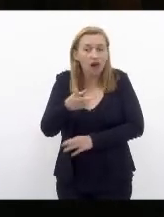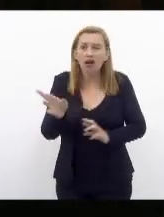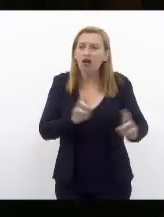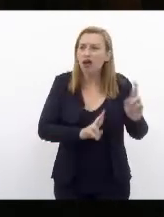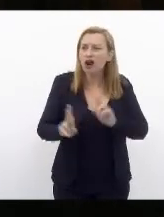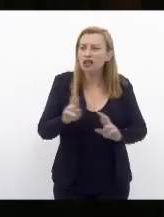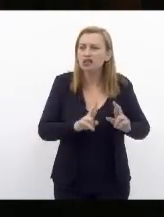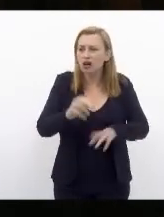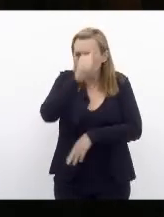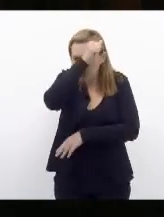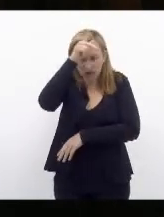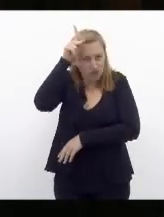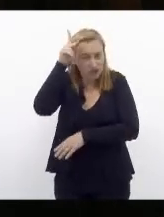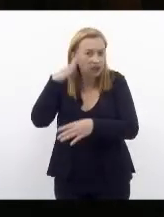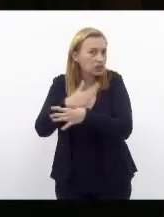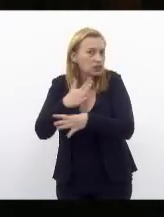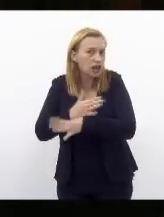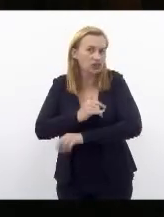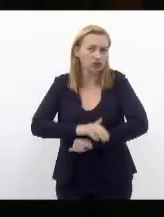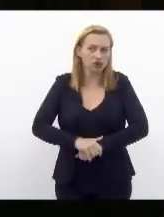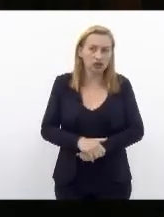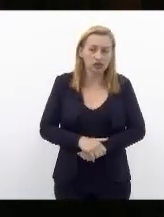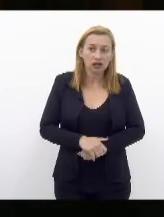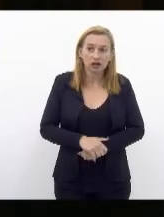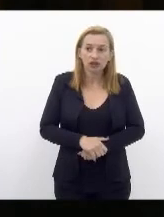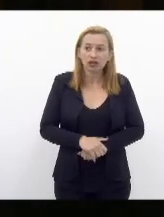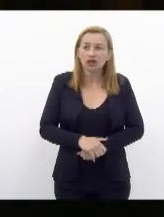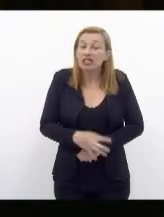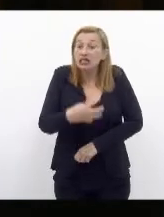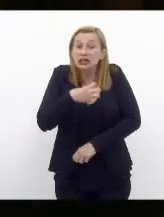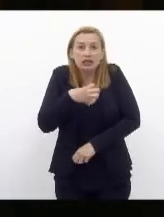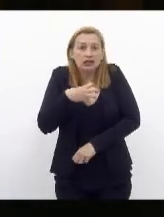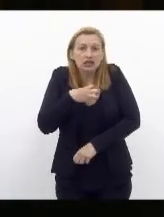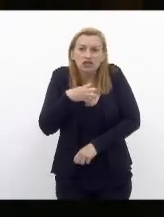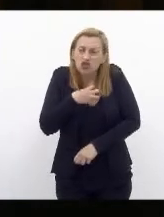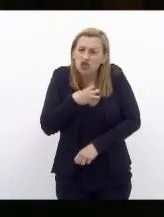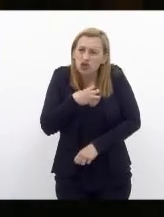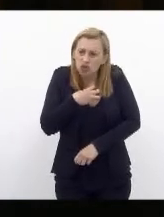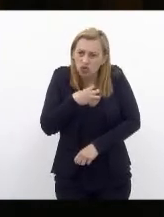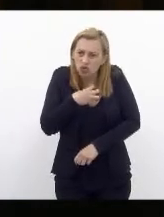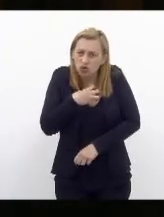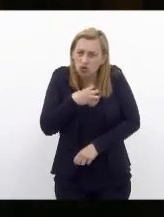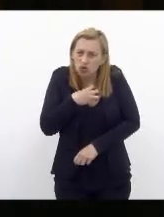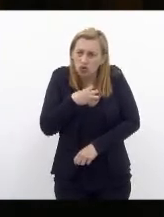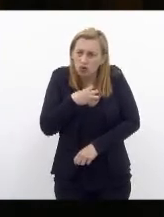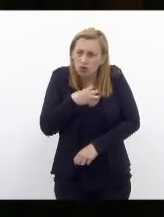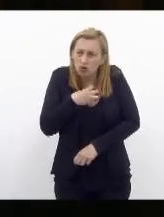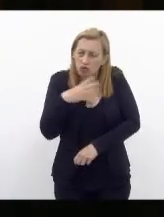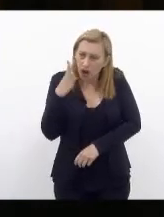relação ao prefeito da cidade, que se sentiu ofendido, deveria